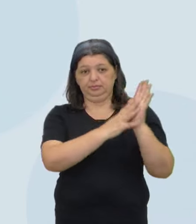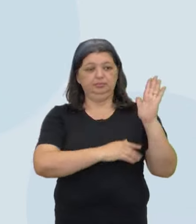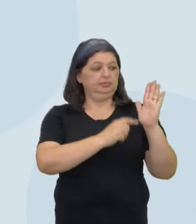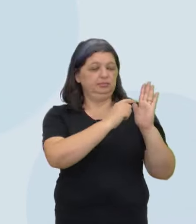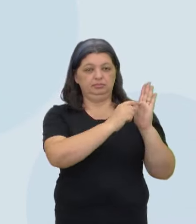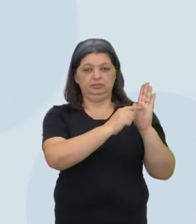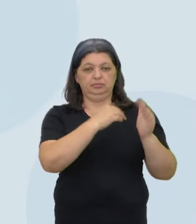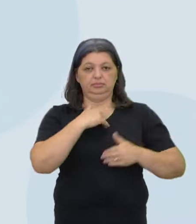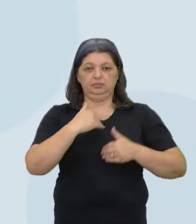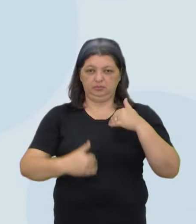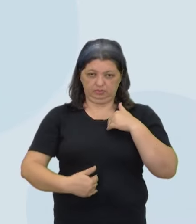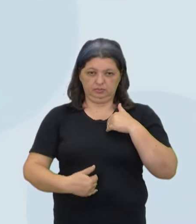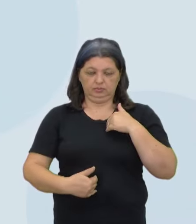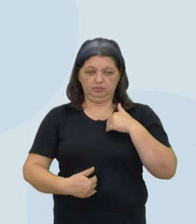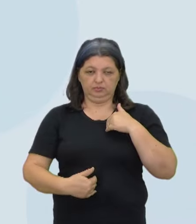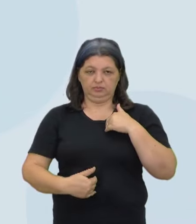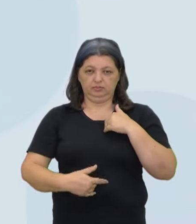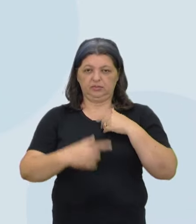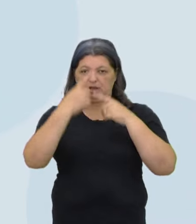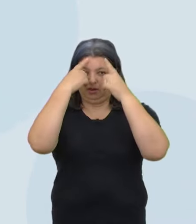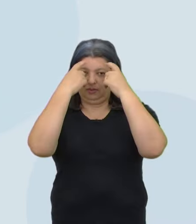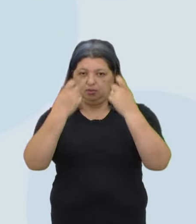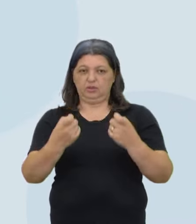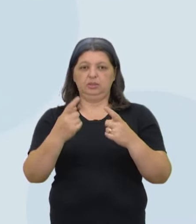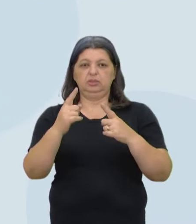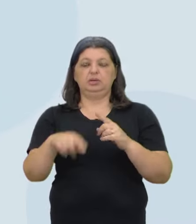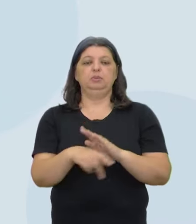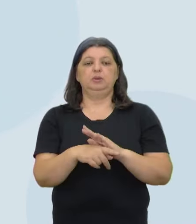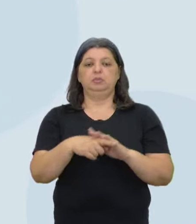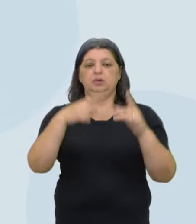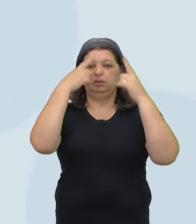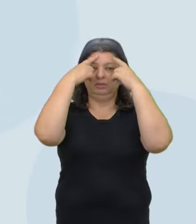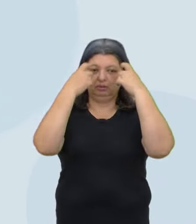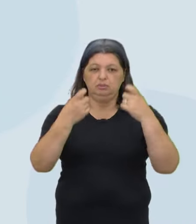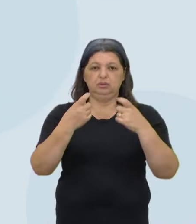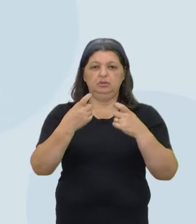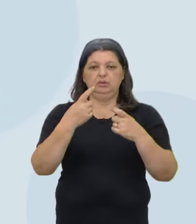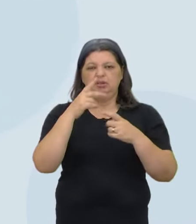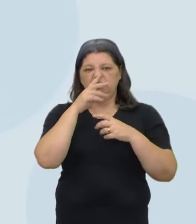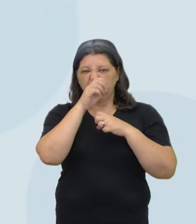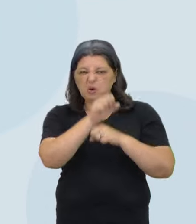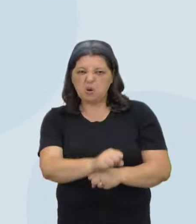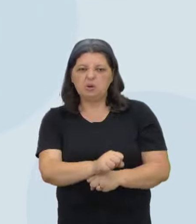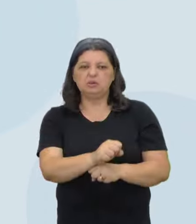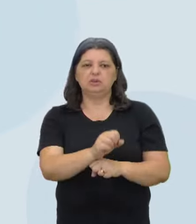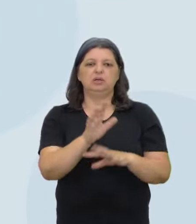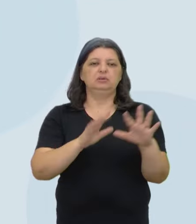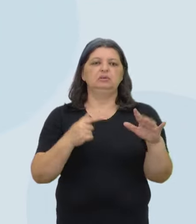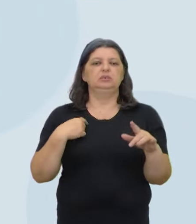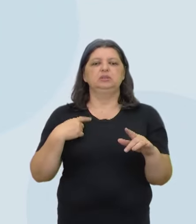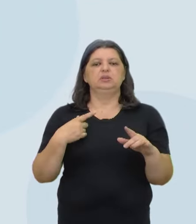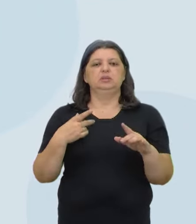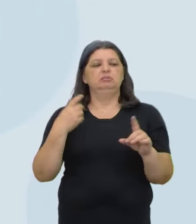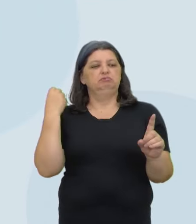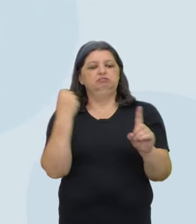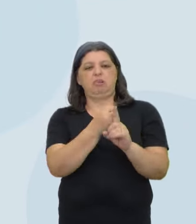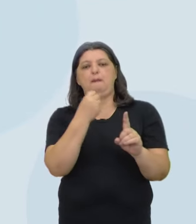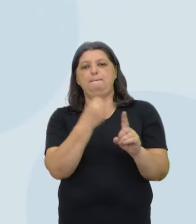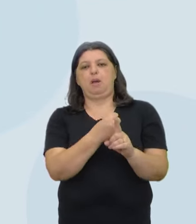violência física, que normalmente é vinculada à utilização de força. Então, quando as pessoas, né, qualquer ato de